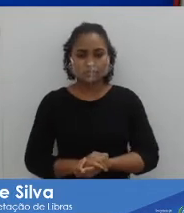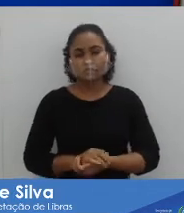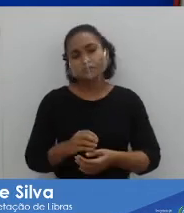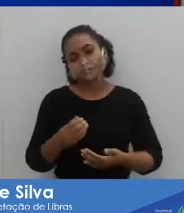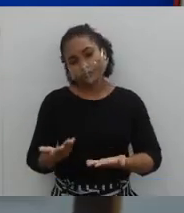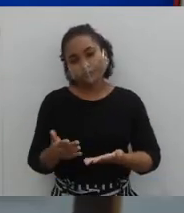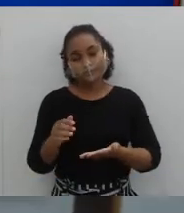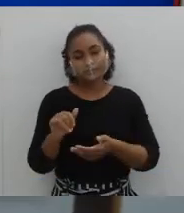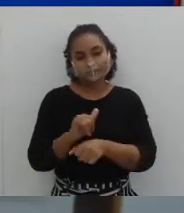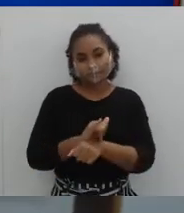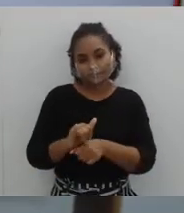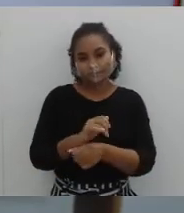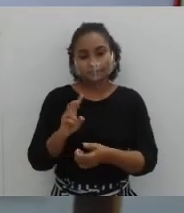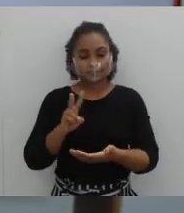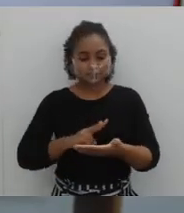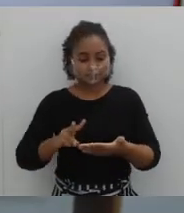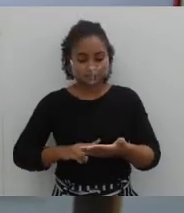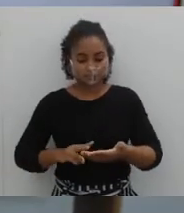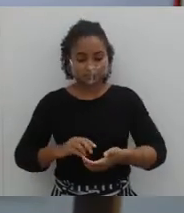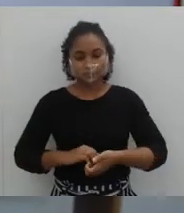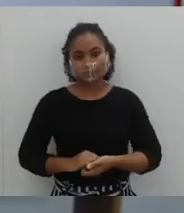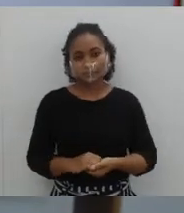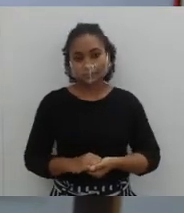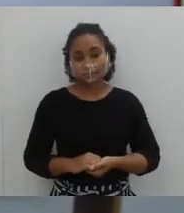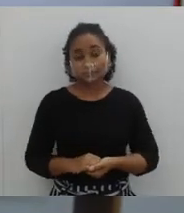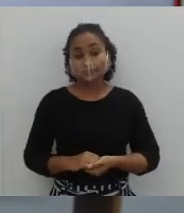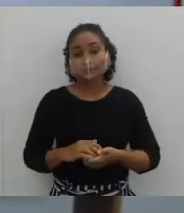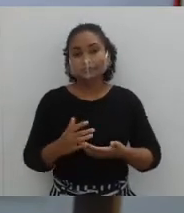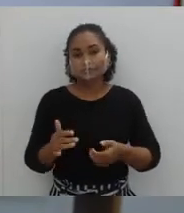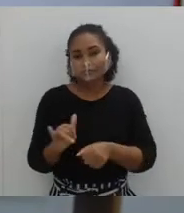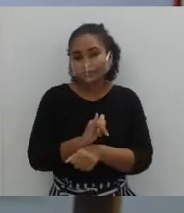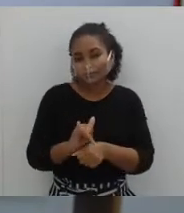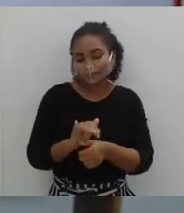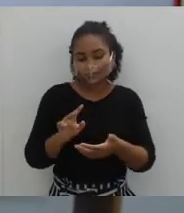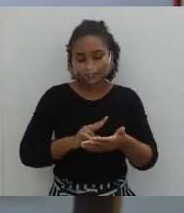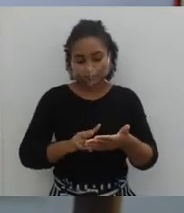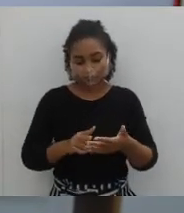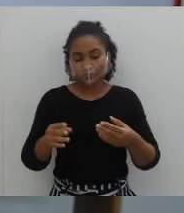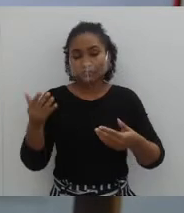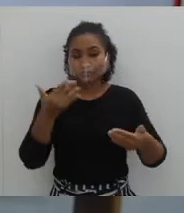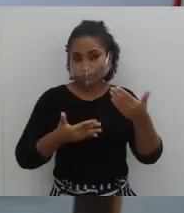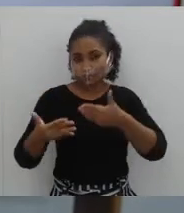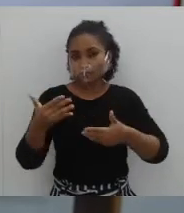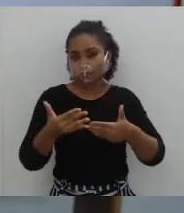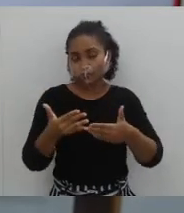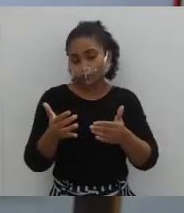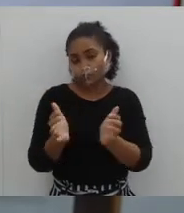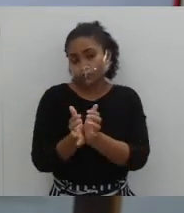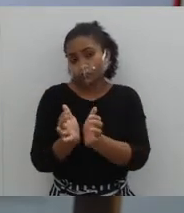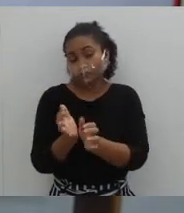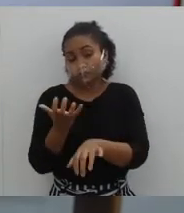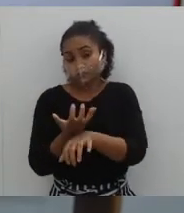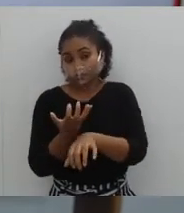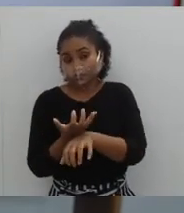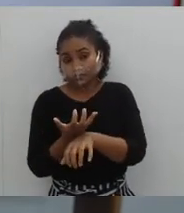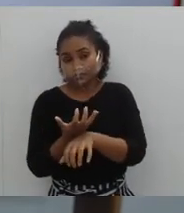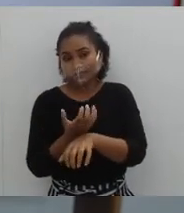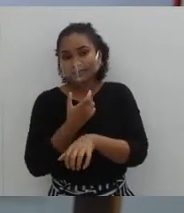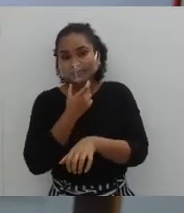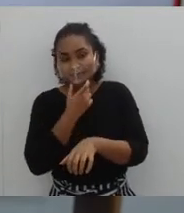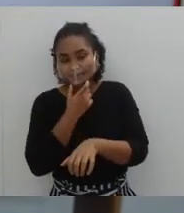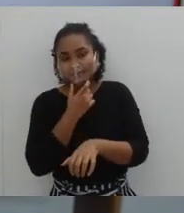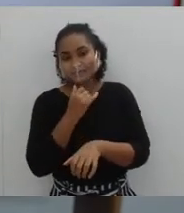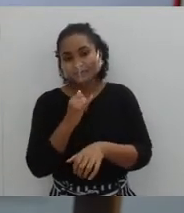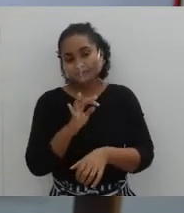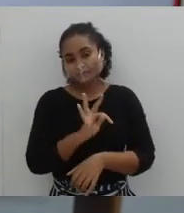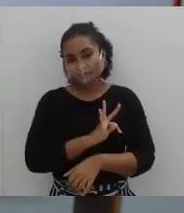estratégias de leitura. As estratégias de leitura geralmente fazem parte de uma disciplina chamada inglês